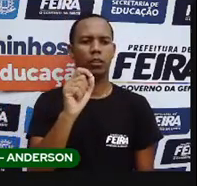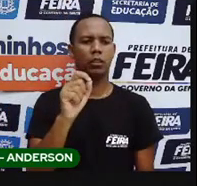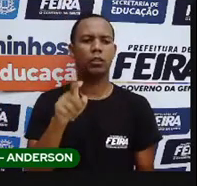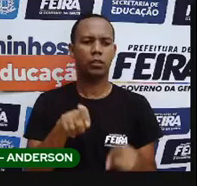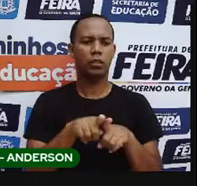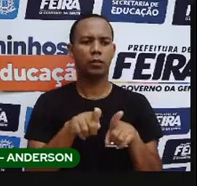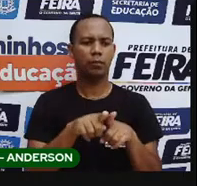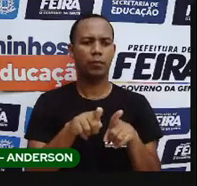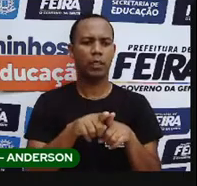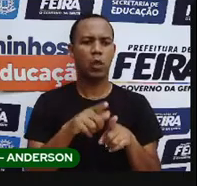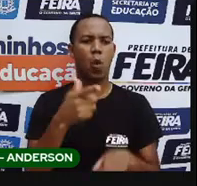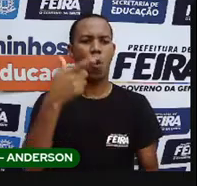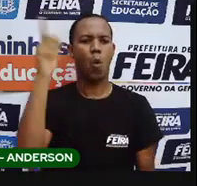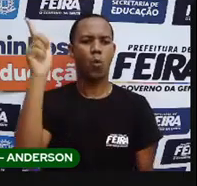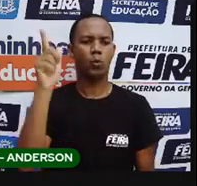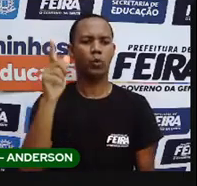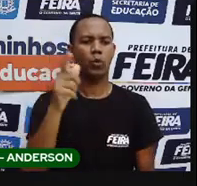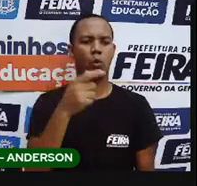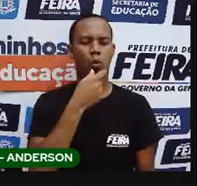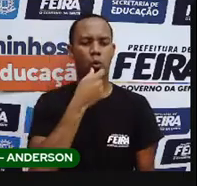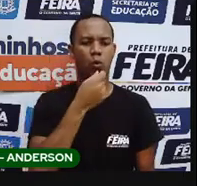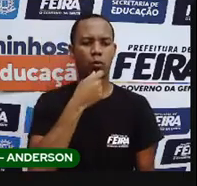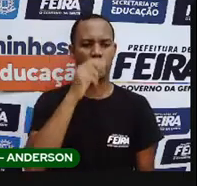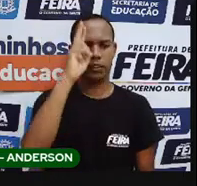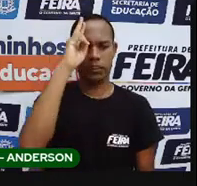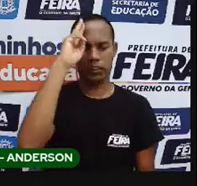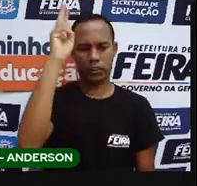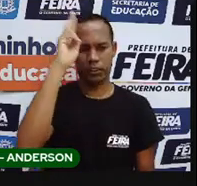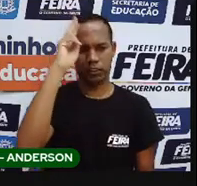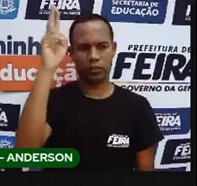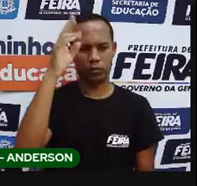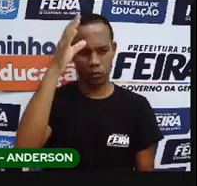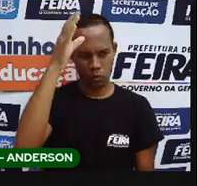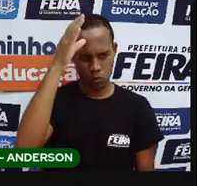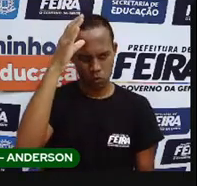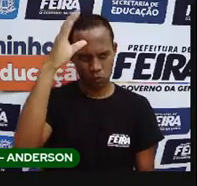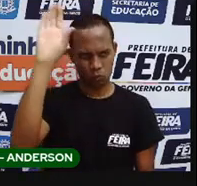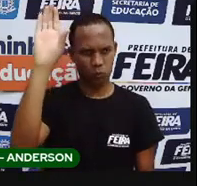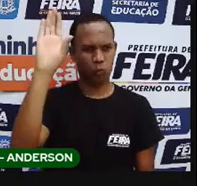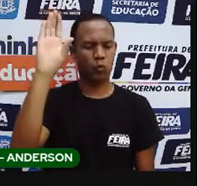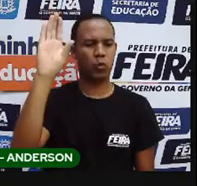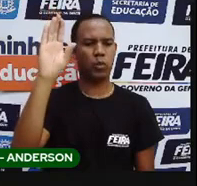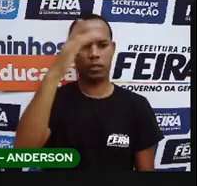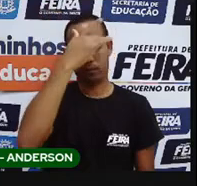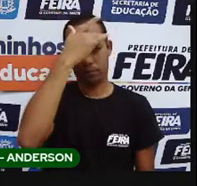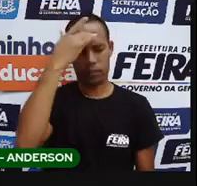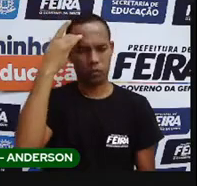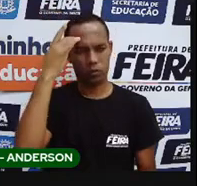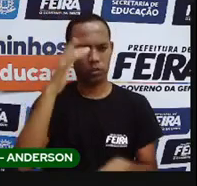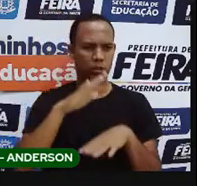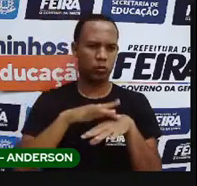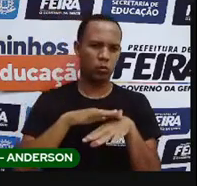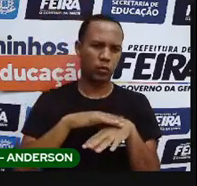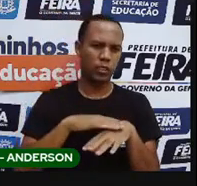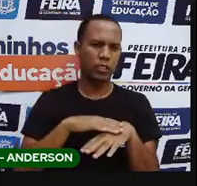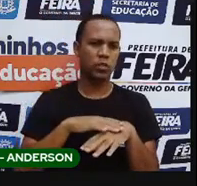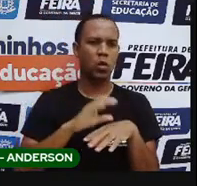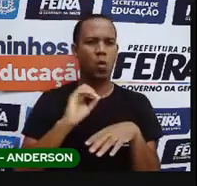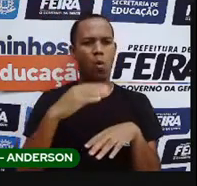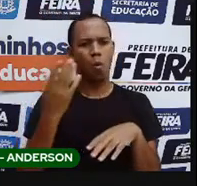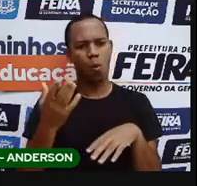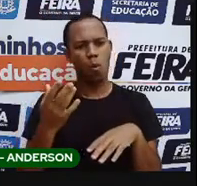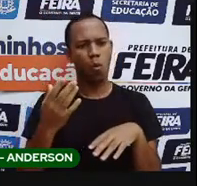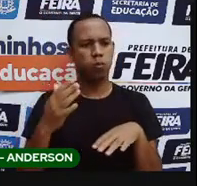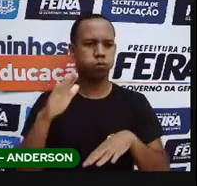existia o líder religioso, que era aquela pessoa assim, ó, tem alguém doente, a pessoa que faz os rituais,